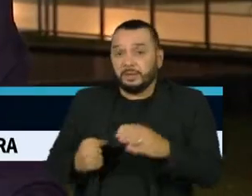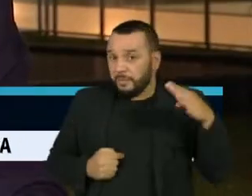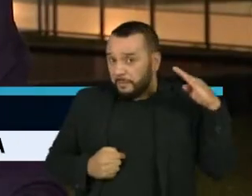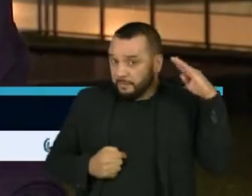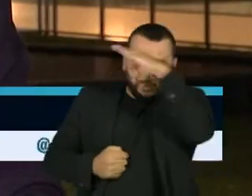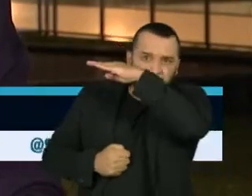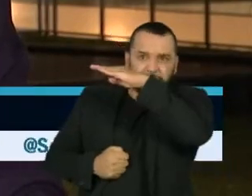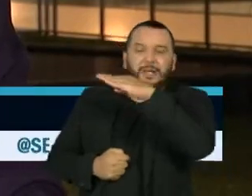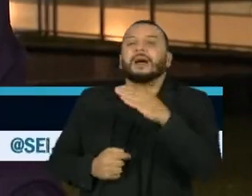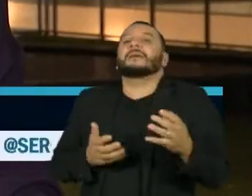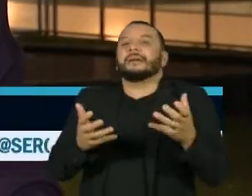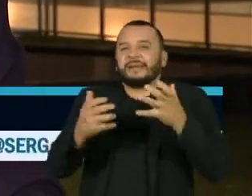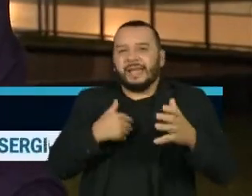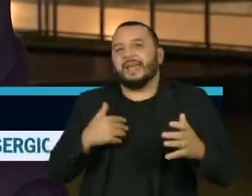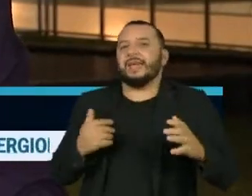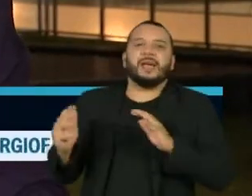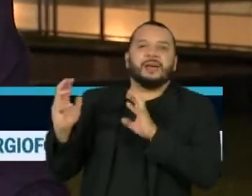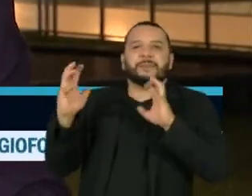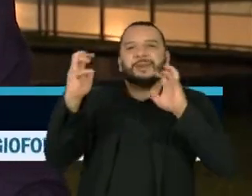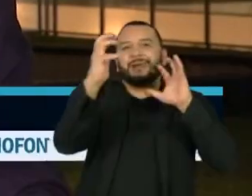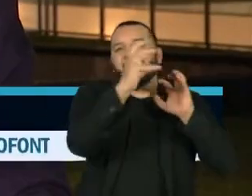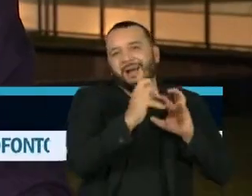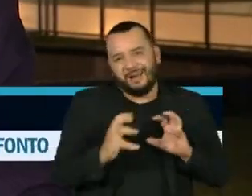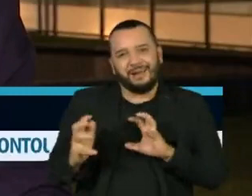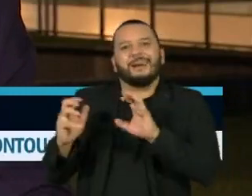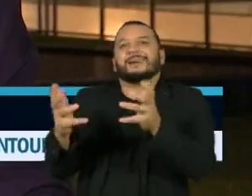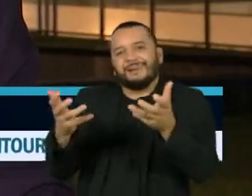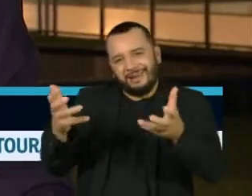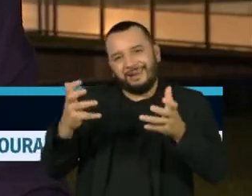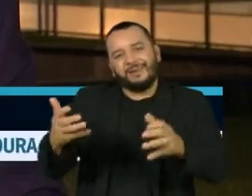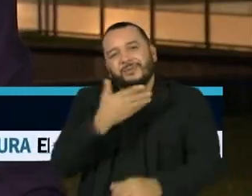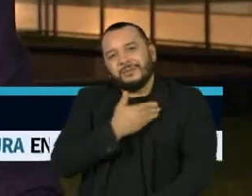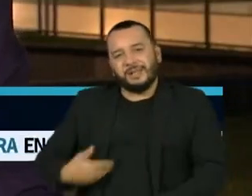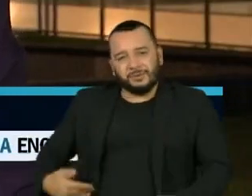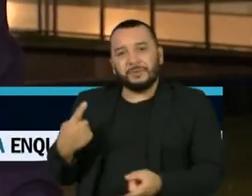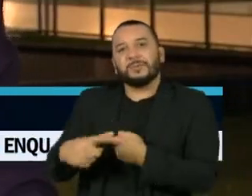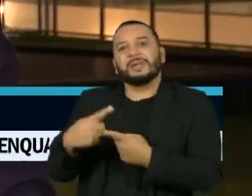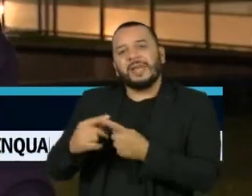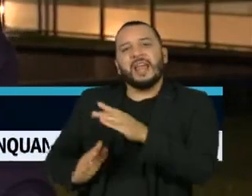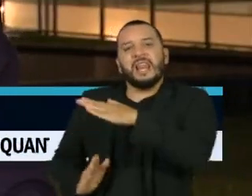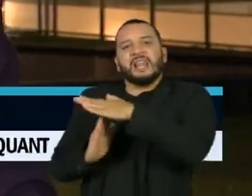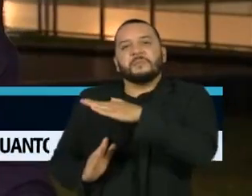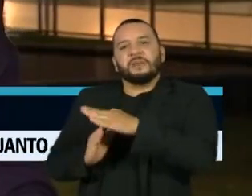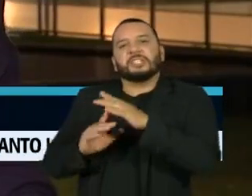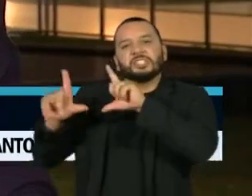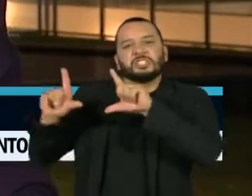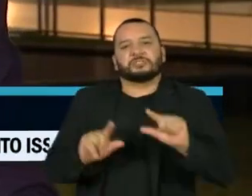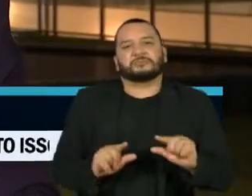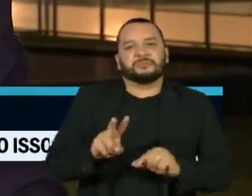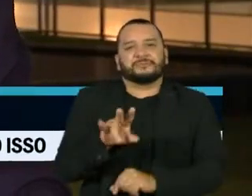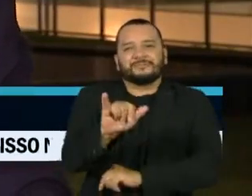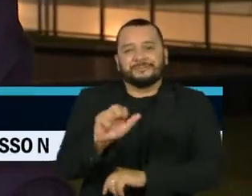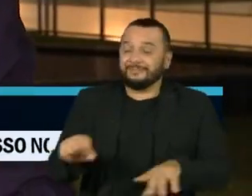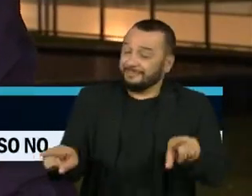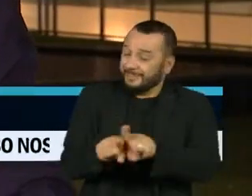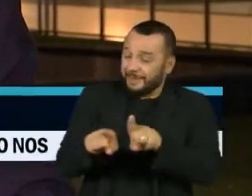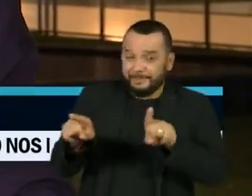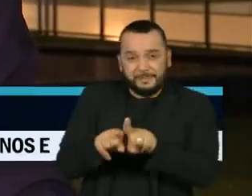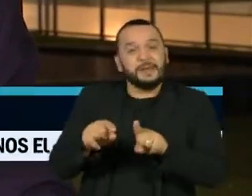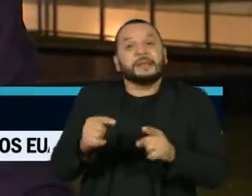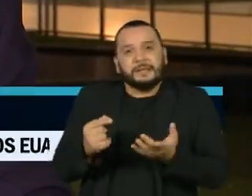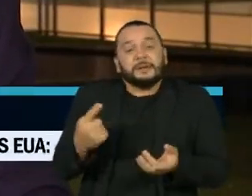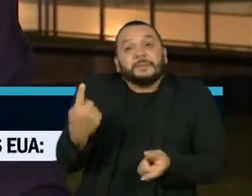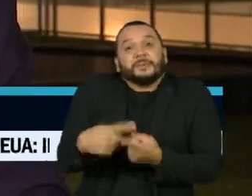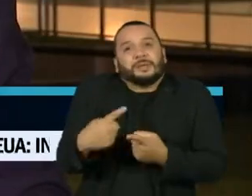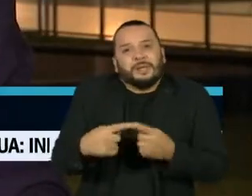estaria arranjando mais uma briga dura ao limitar essa arrecadação. Ainda assim, seria uma tentativa para reverter a